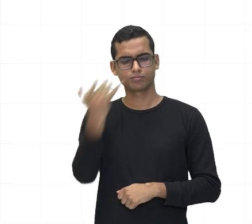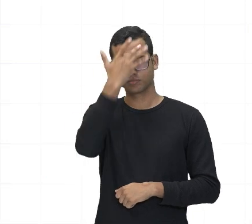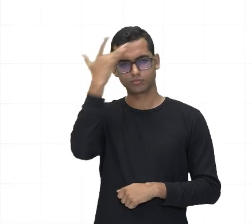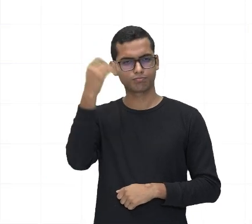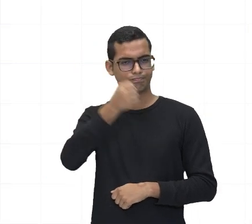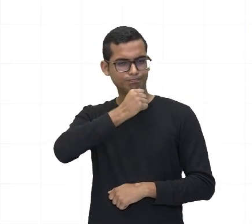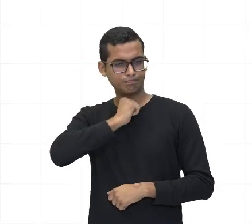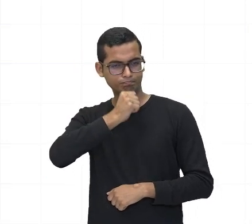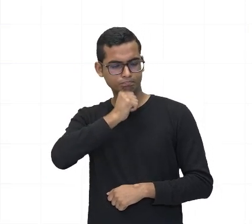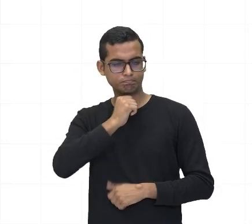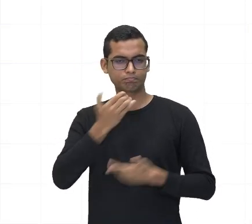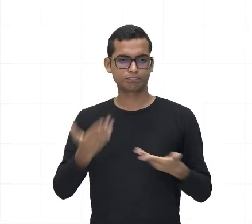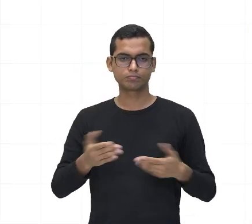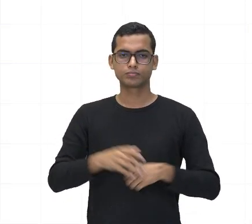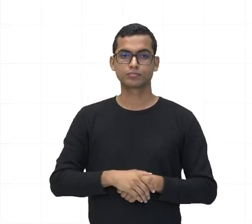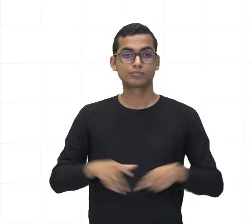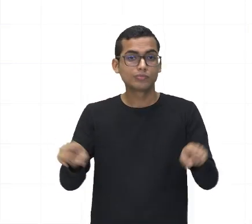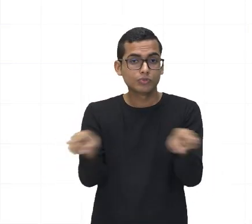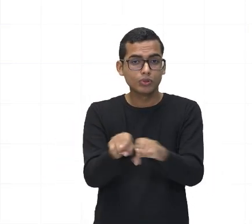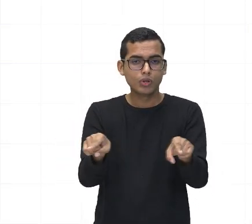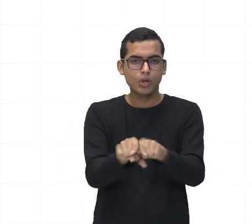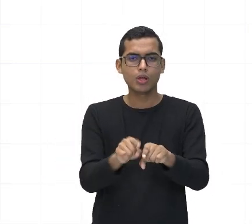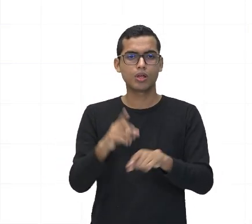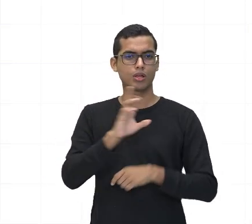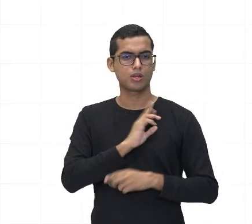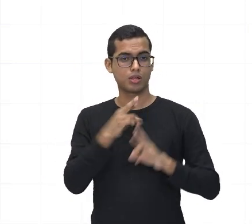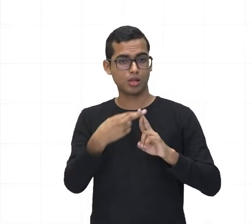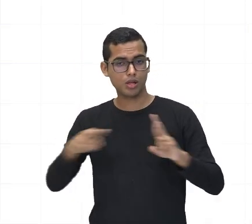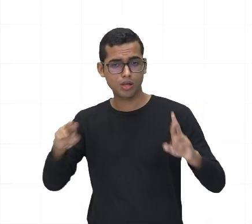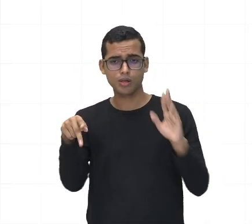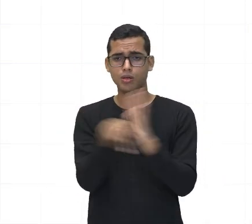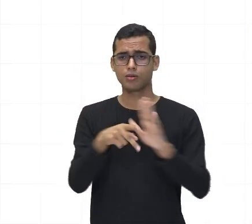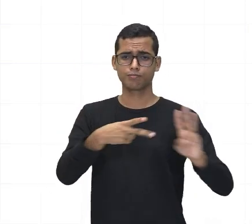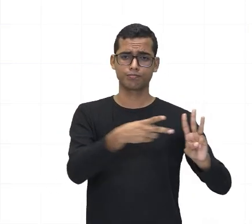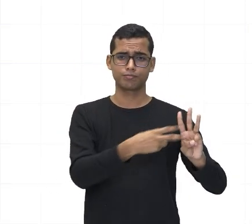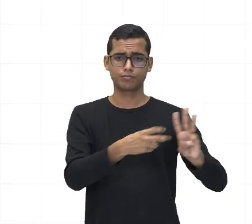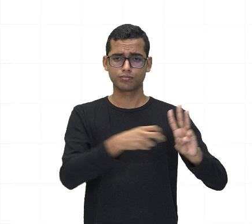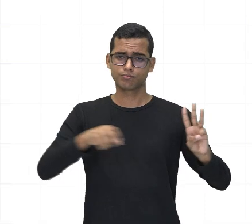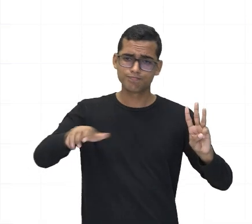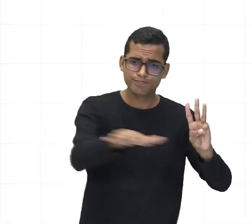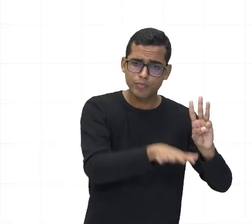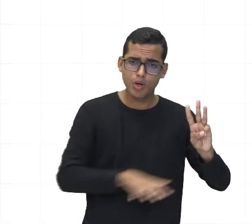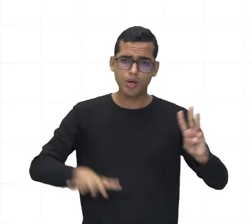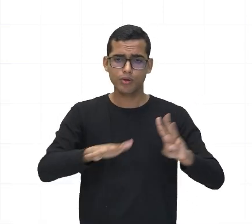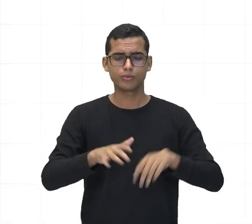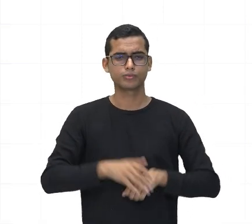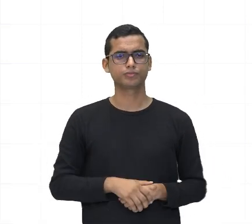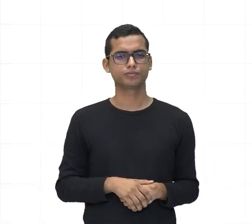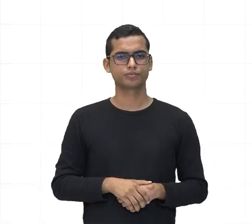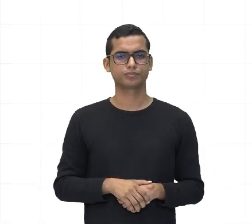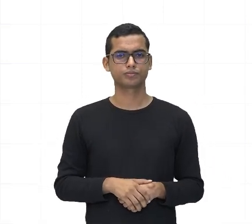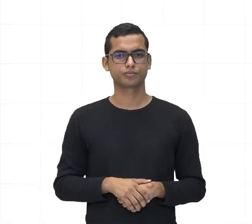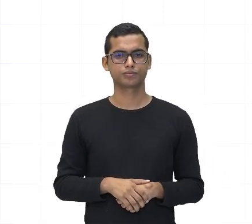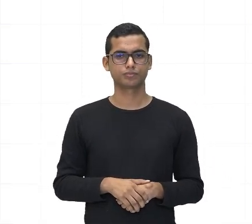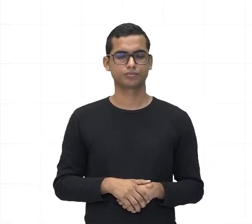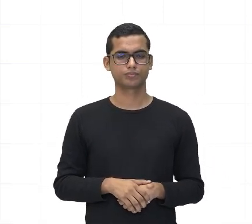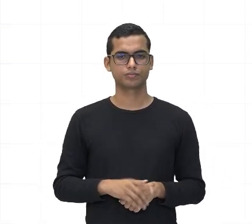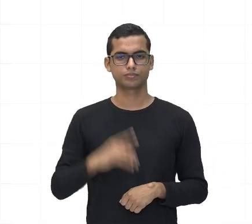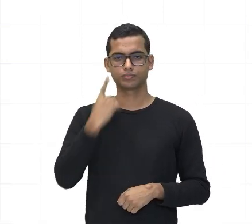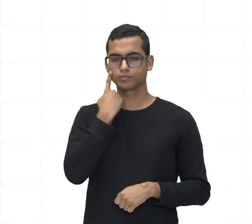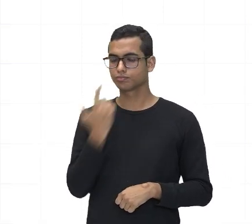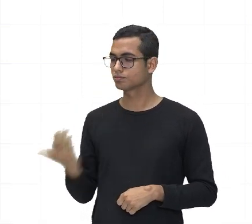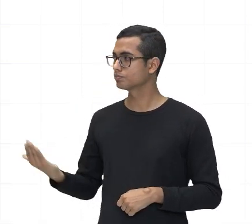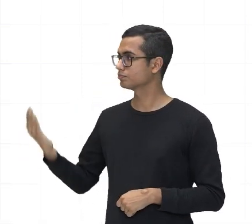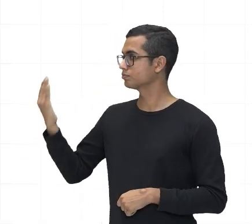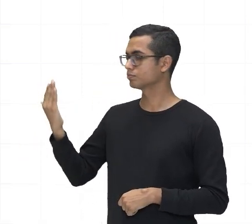vamos entrar nas religiões de matriz indígena ou religiões indígenas. Trata-se aqui desse conjunto